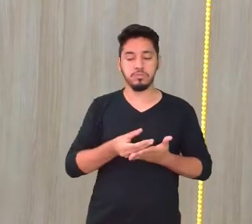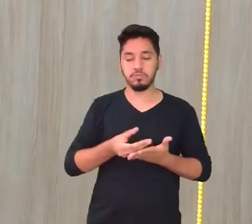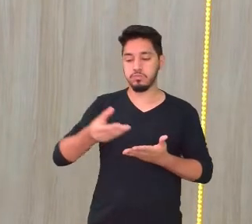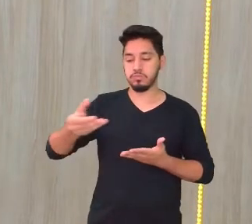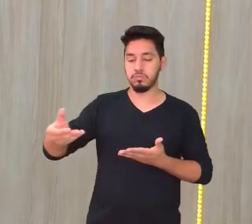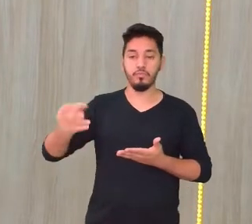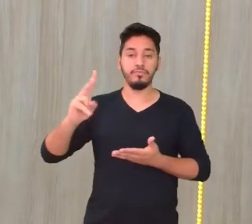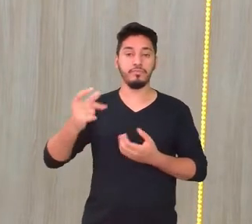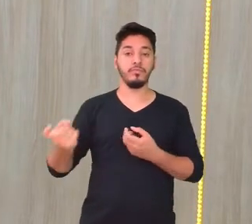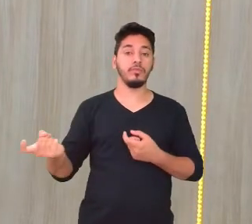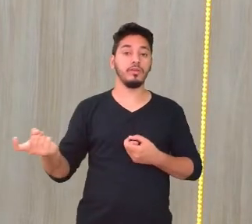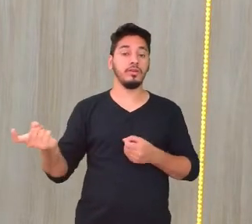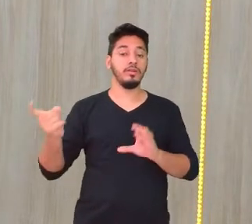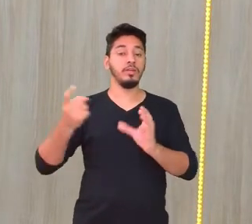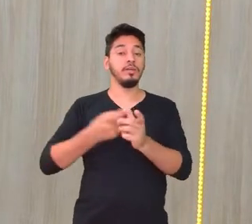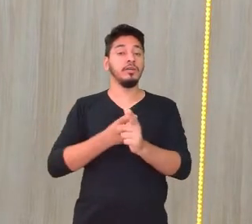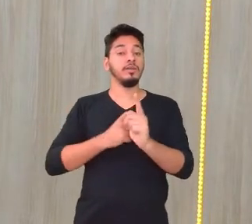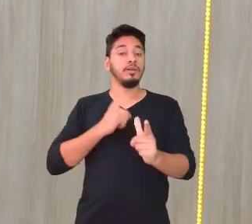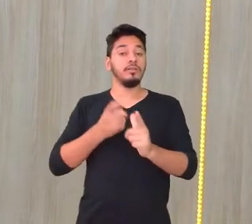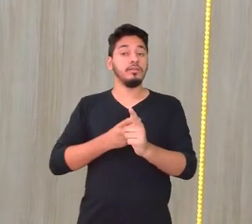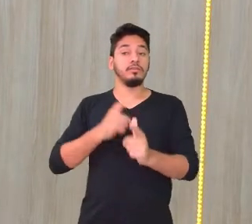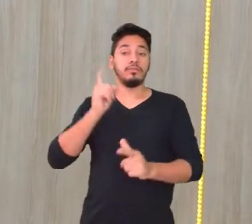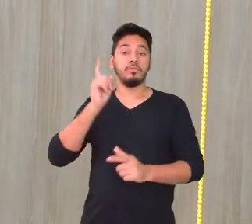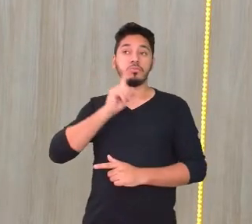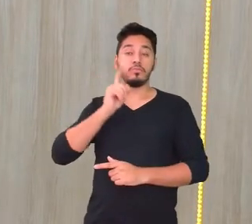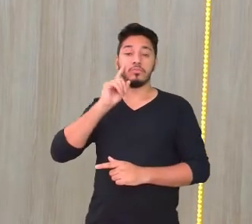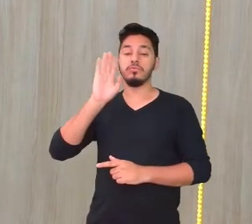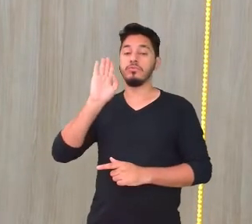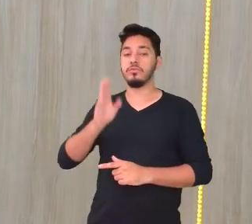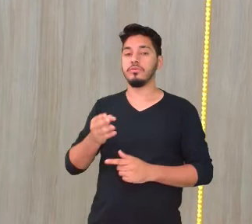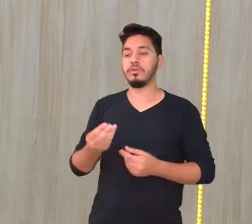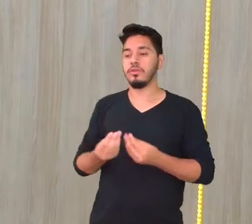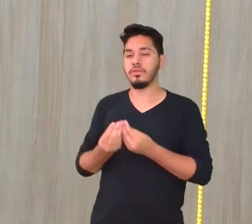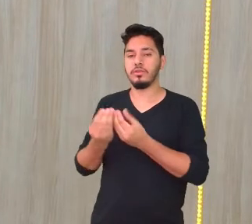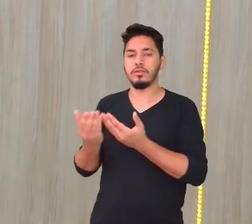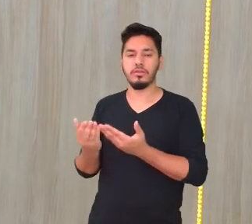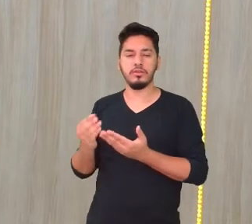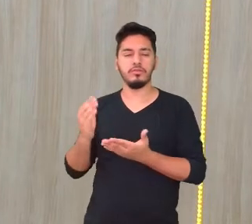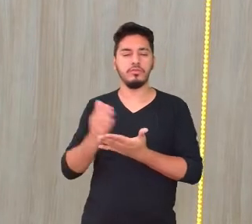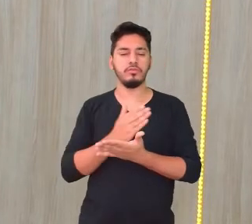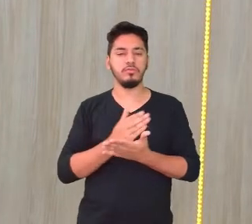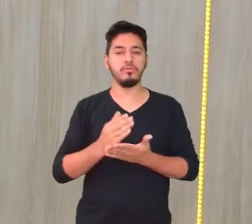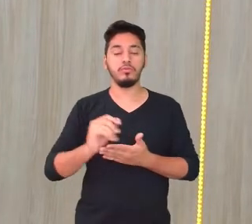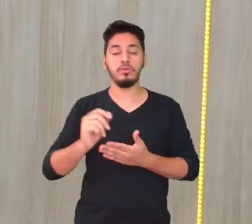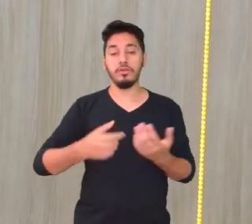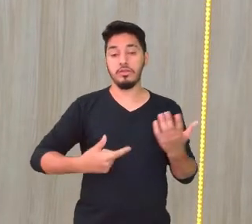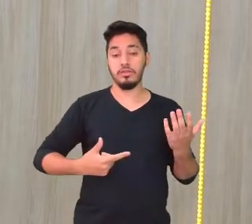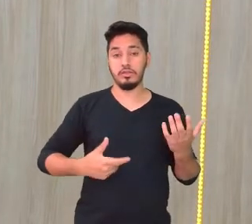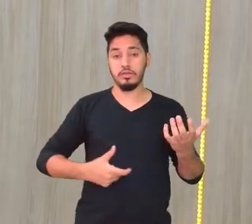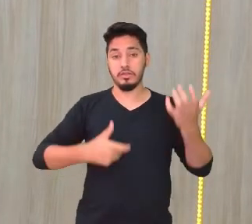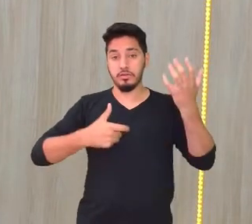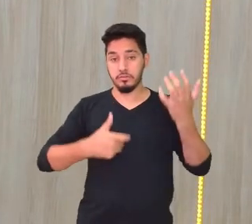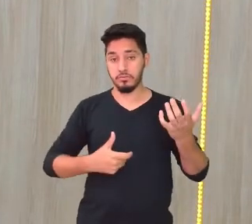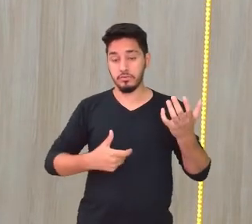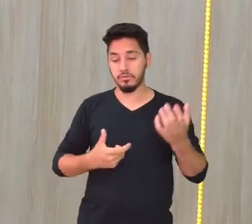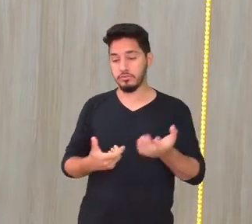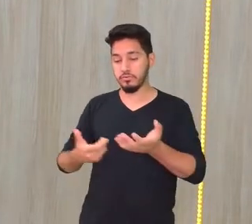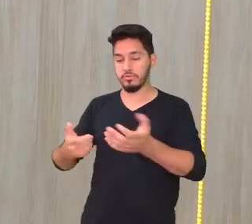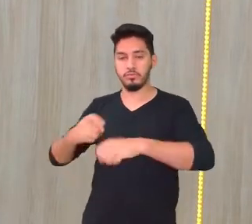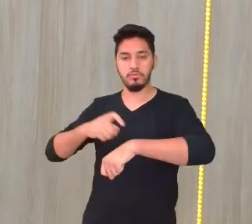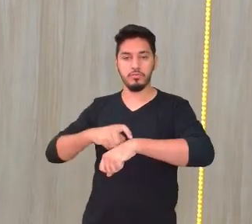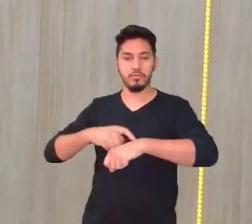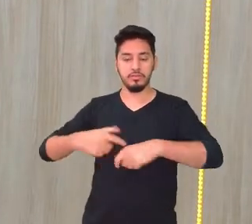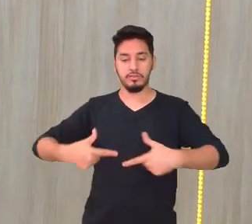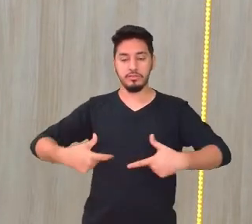ficar devendo lá para os Estados Unidos, né, que já oferecia, inclusive, né, financiava o armamento desse pessoal durante a